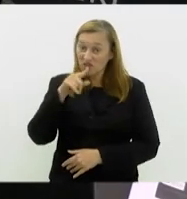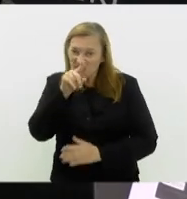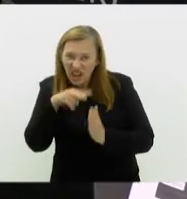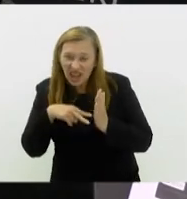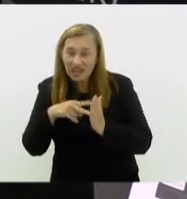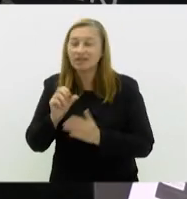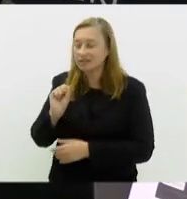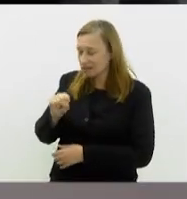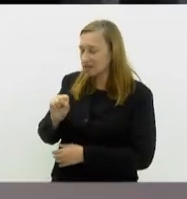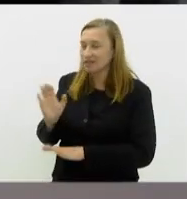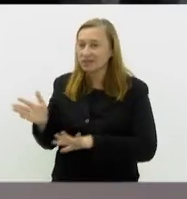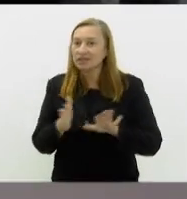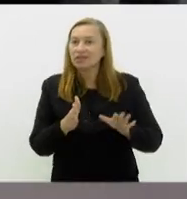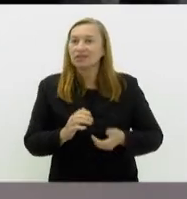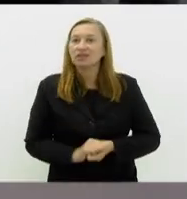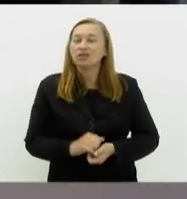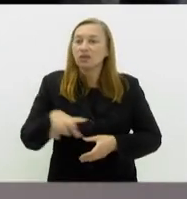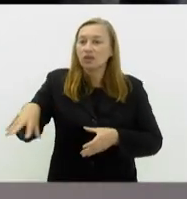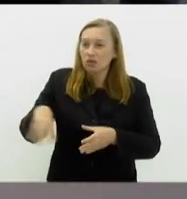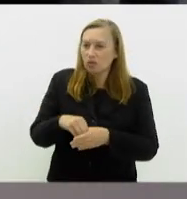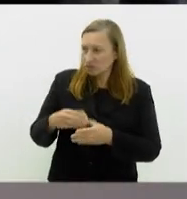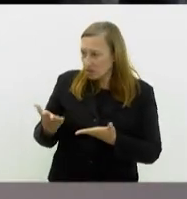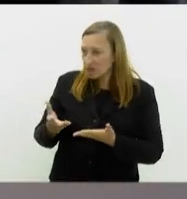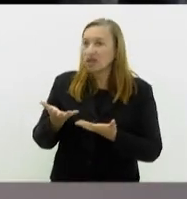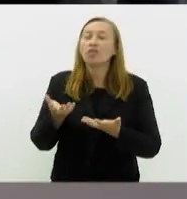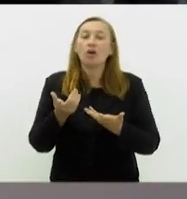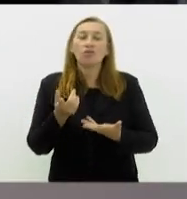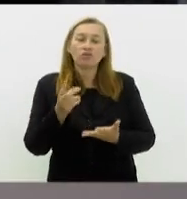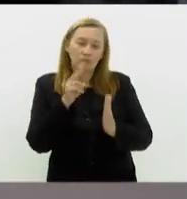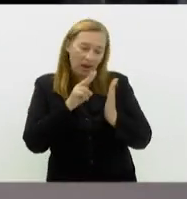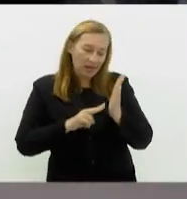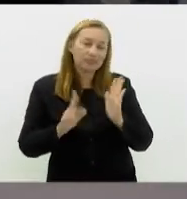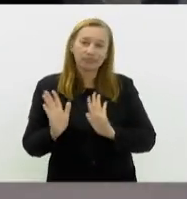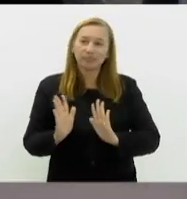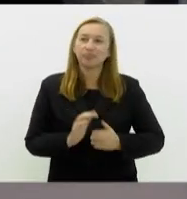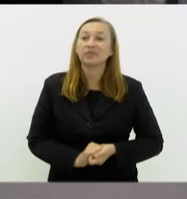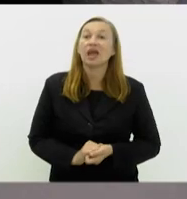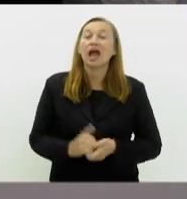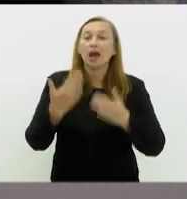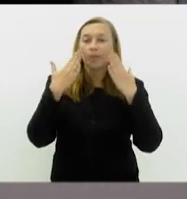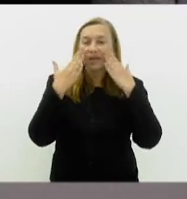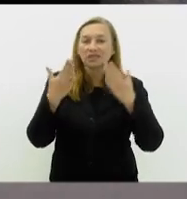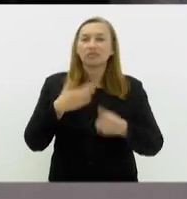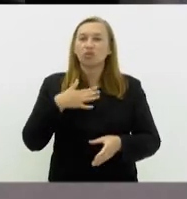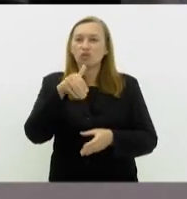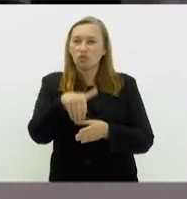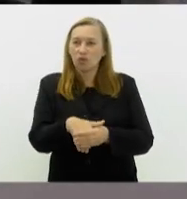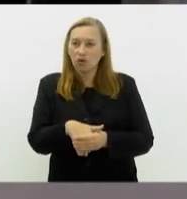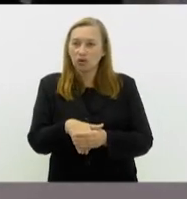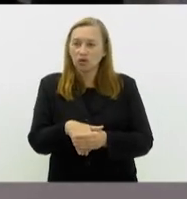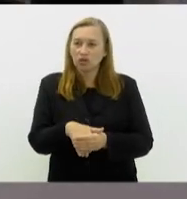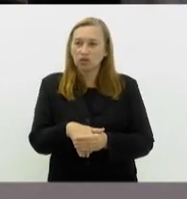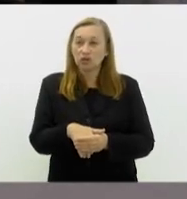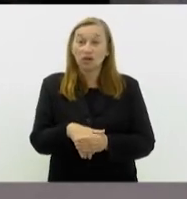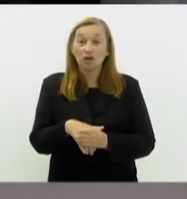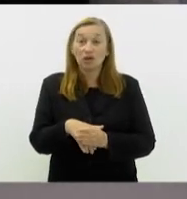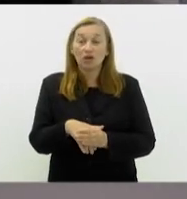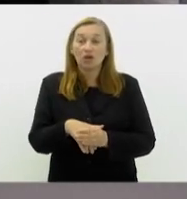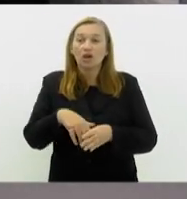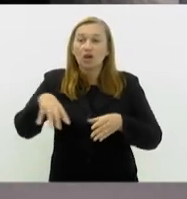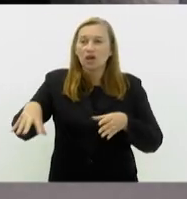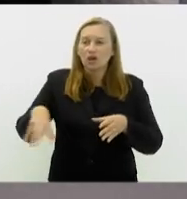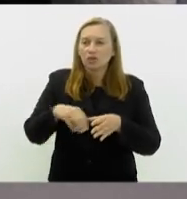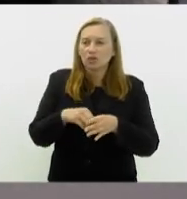ou se quiser só inclu vocês não não por favor leia por favor leia apresento meu voto com vista a inclusão no